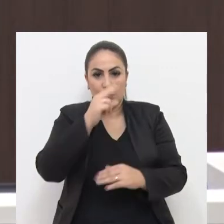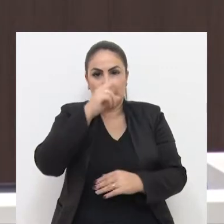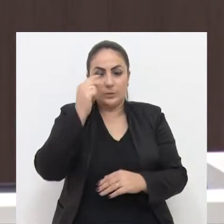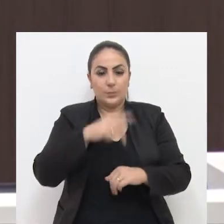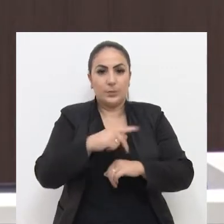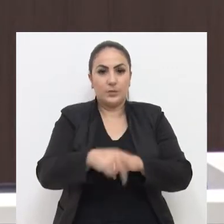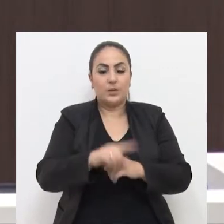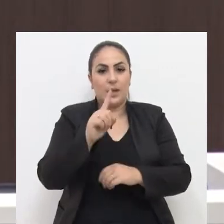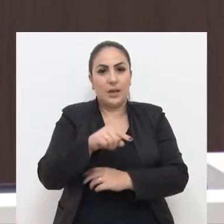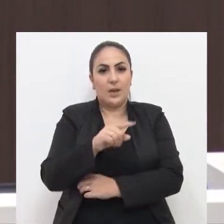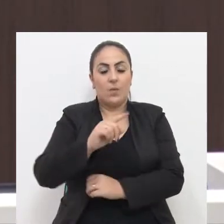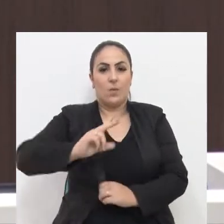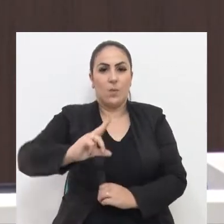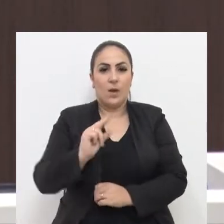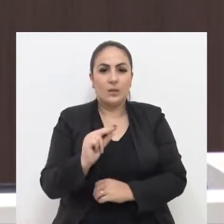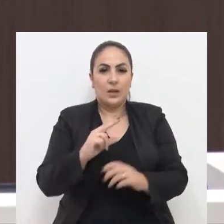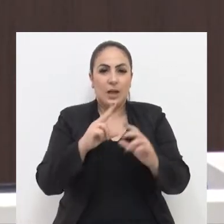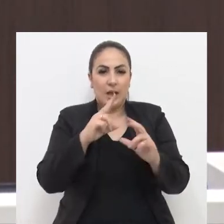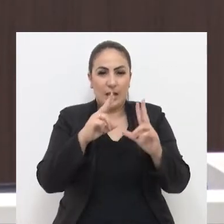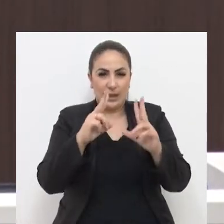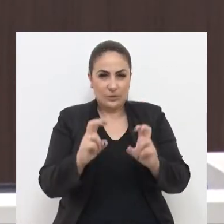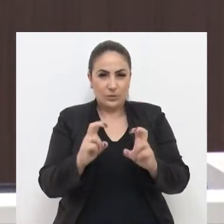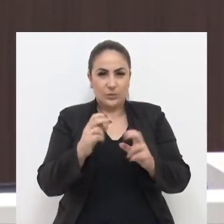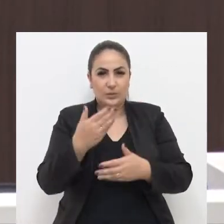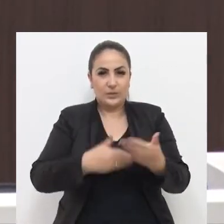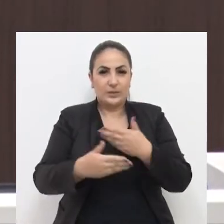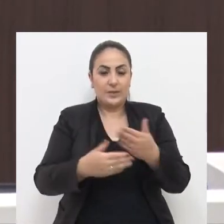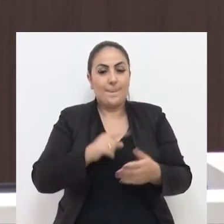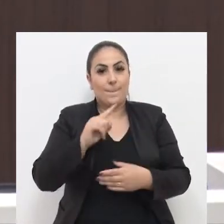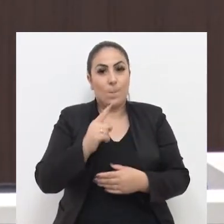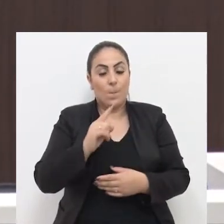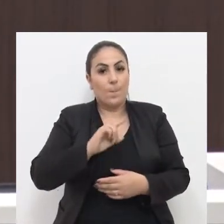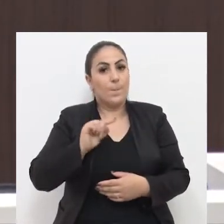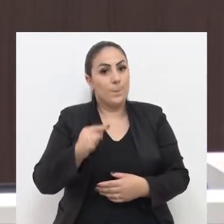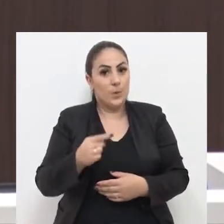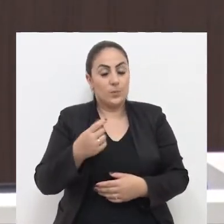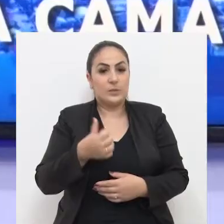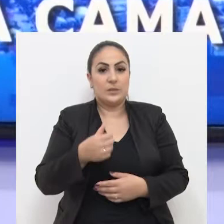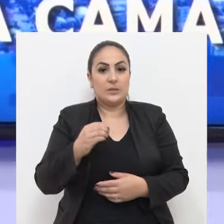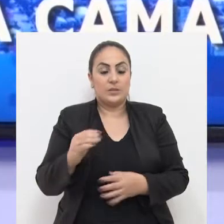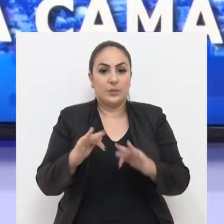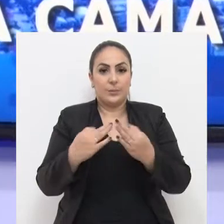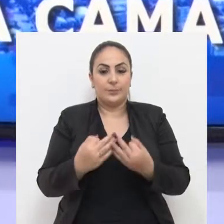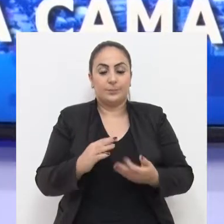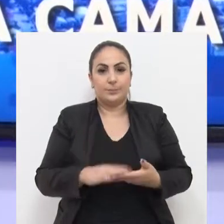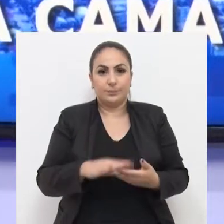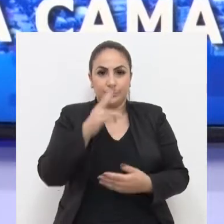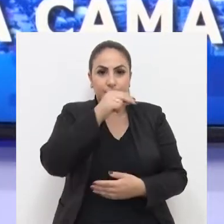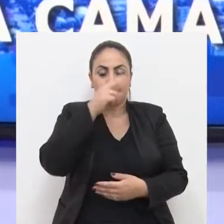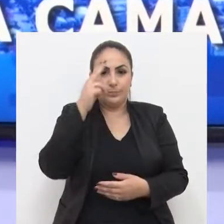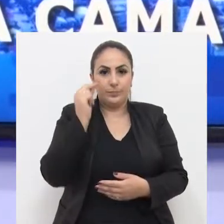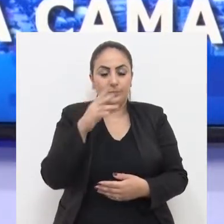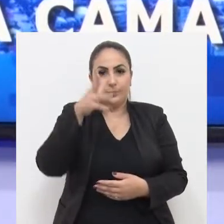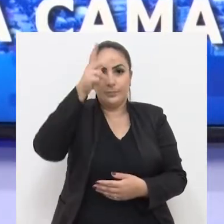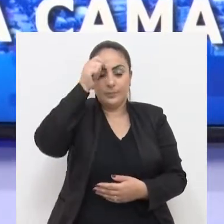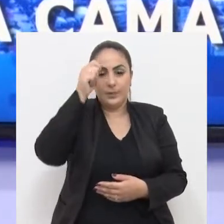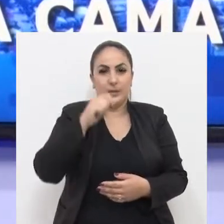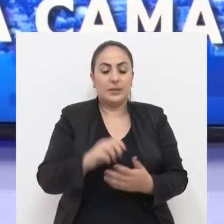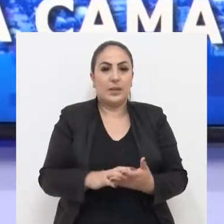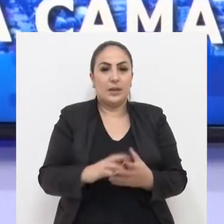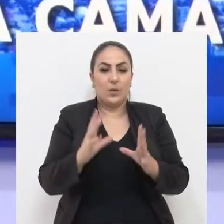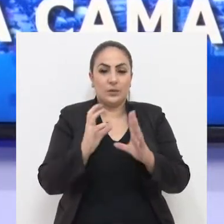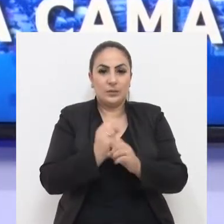de Passo Fundo é um tema que atinge cerca de 1.600 famílias. Parlamento Municipal